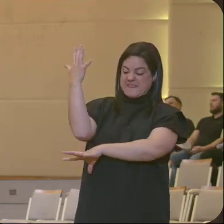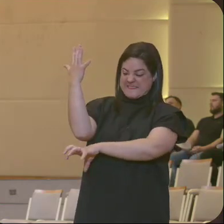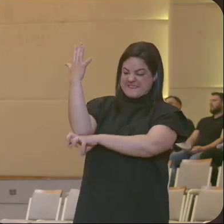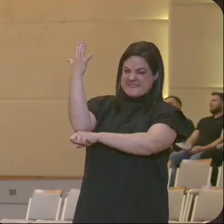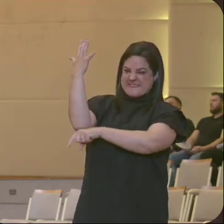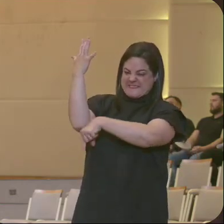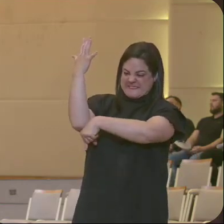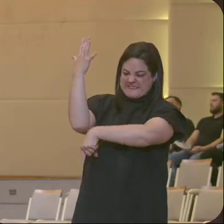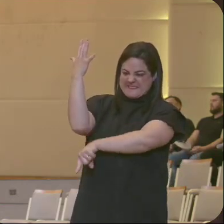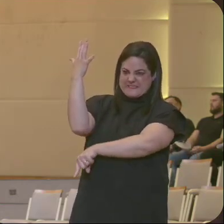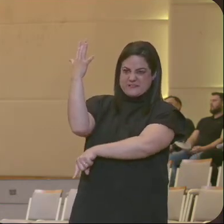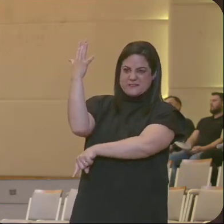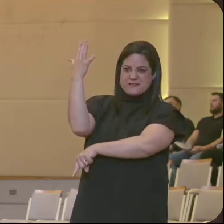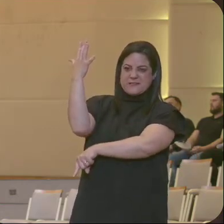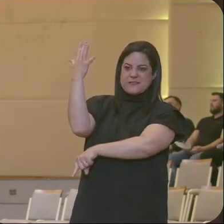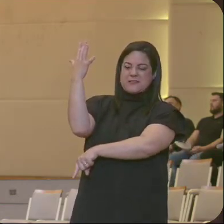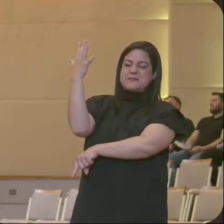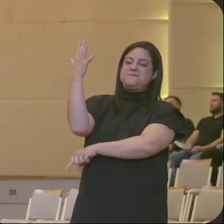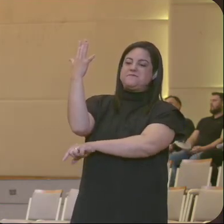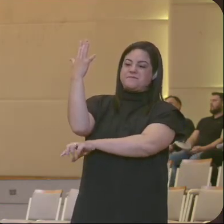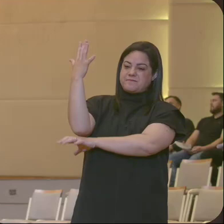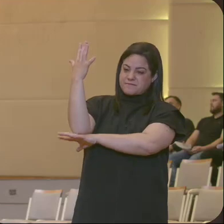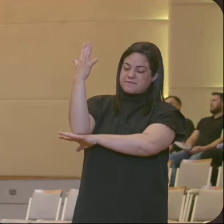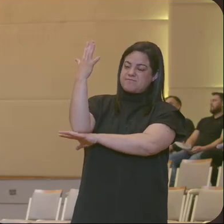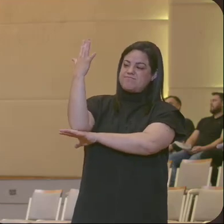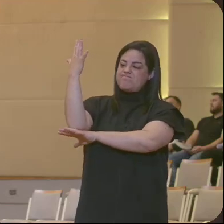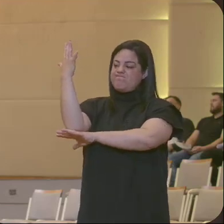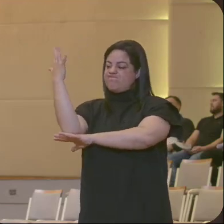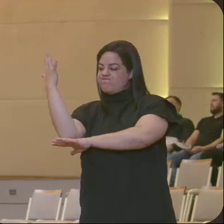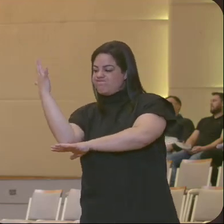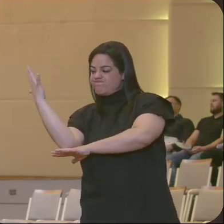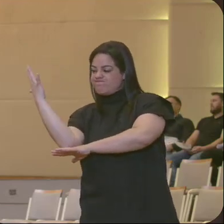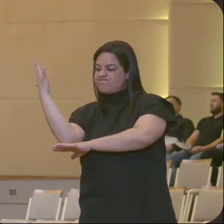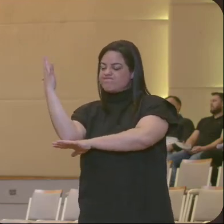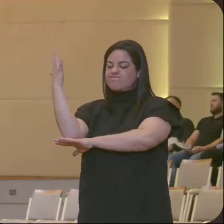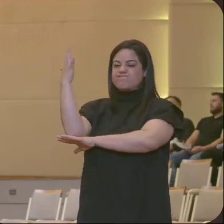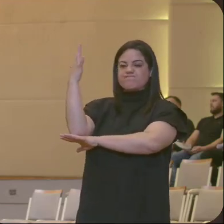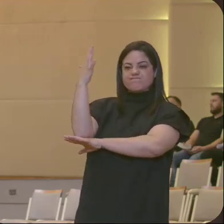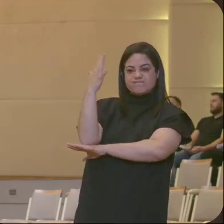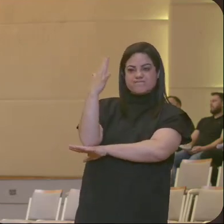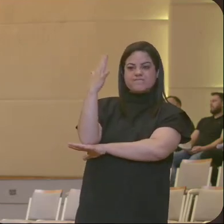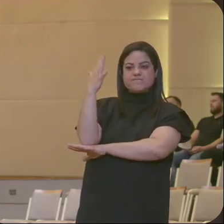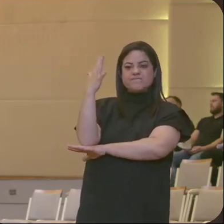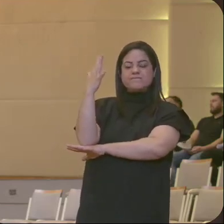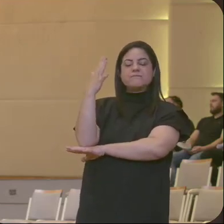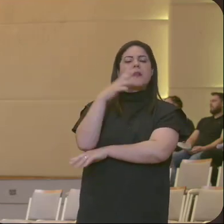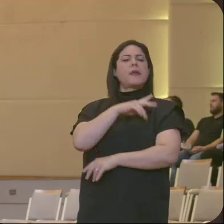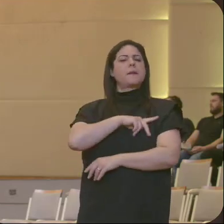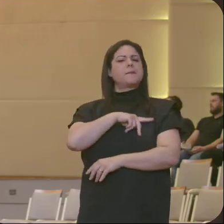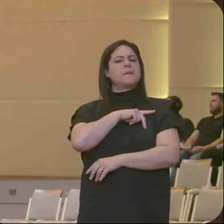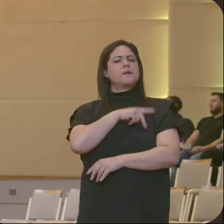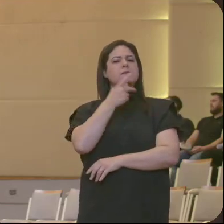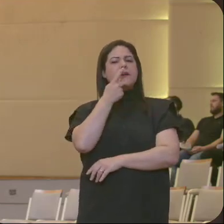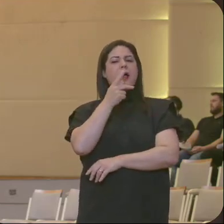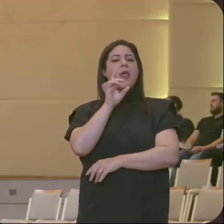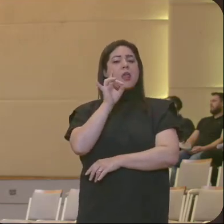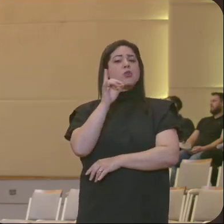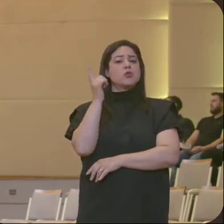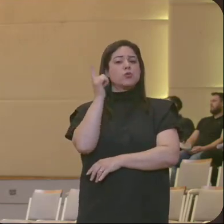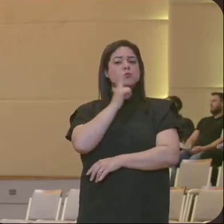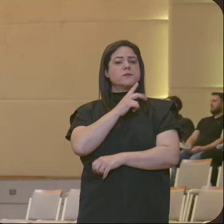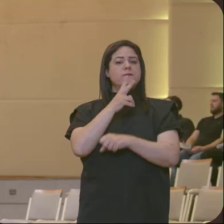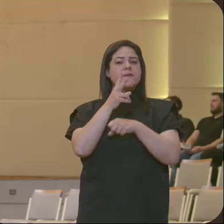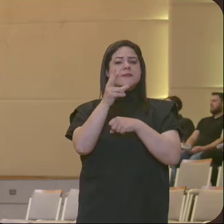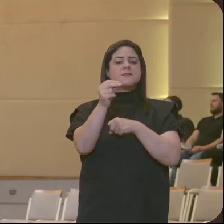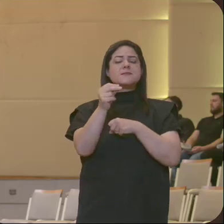enraizada, mas extremamente flexível. E o apóstolo Paulo está dizendo: eu só consigo